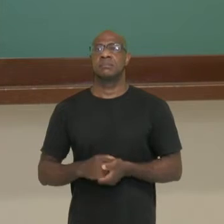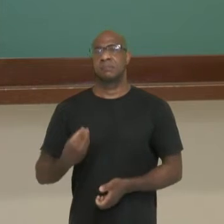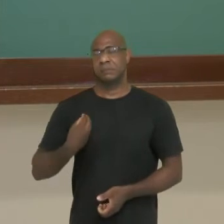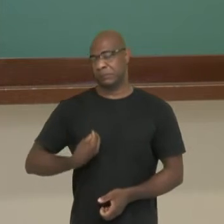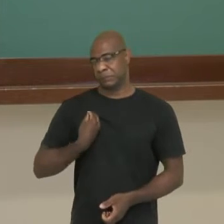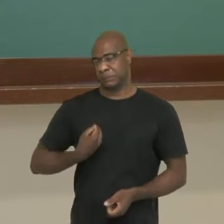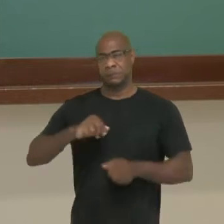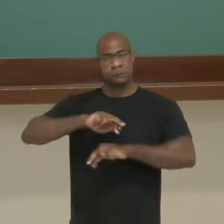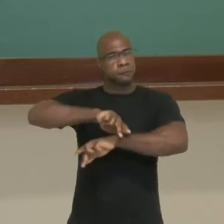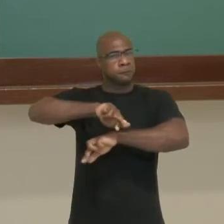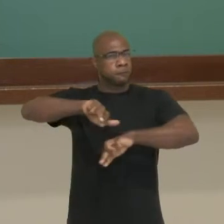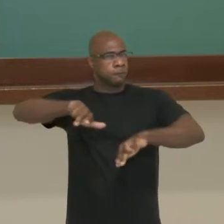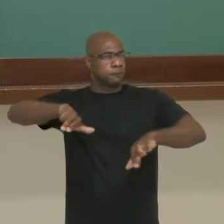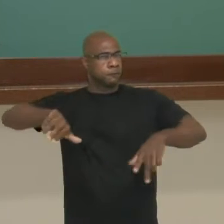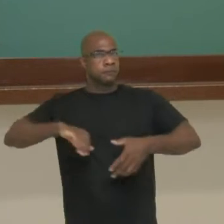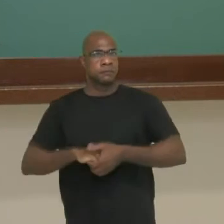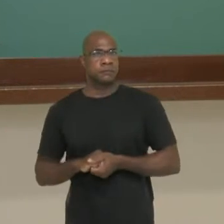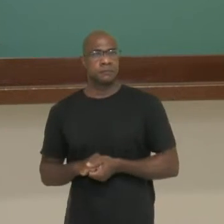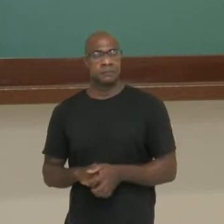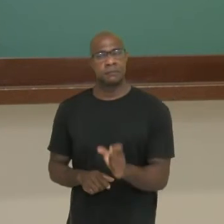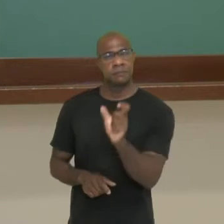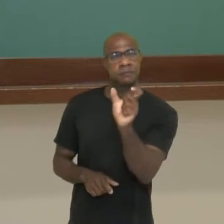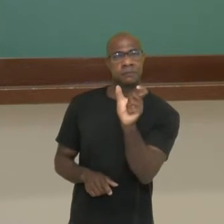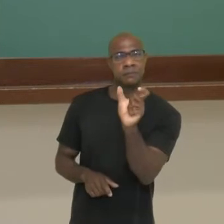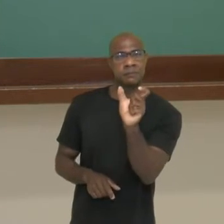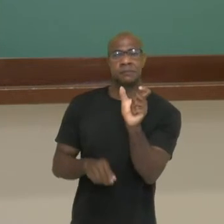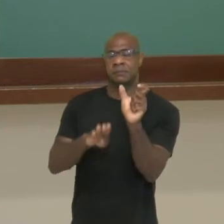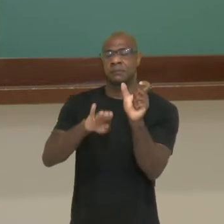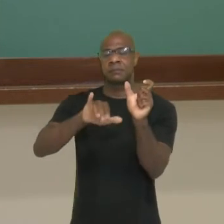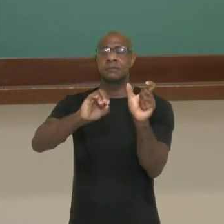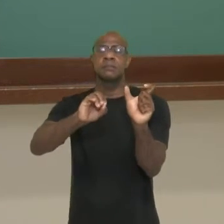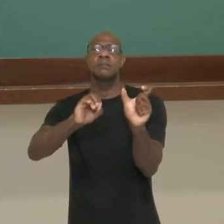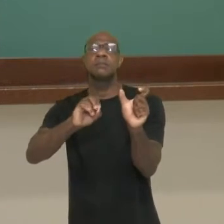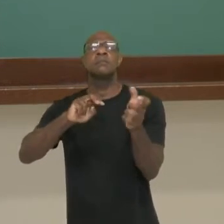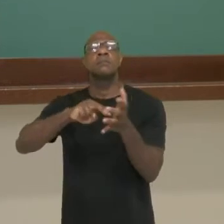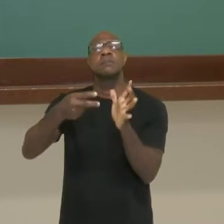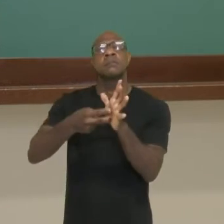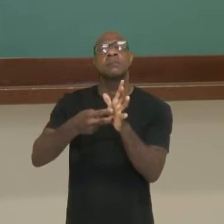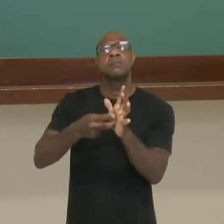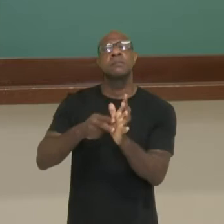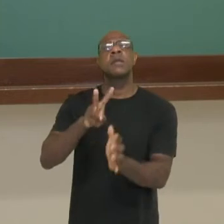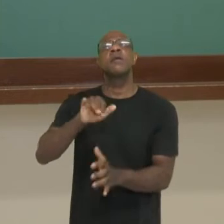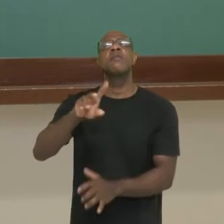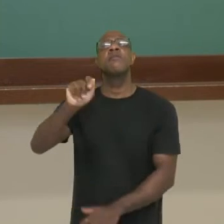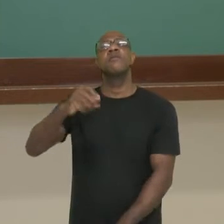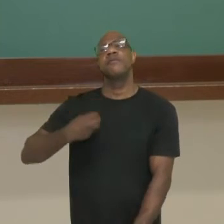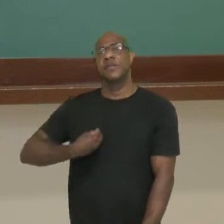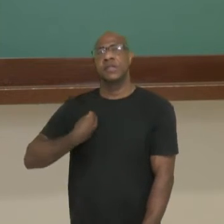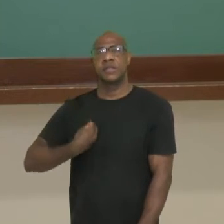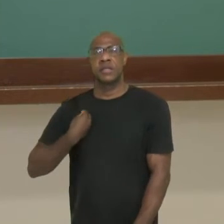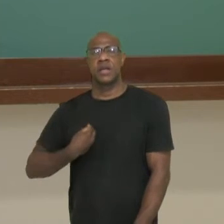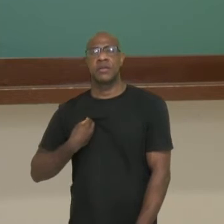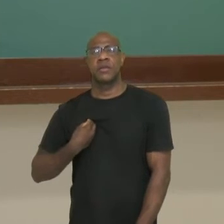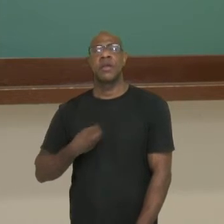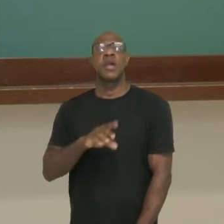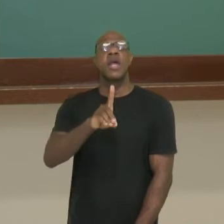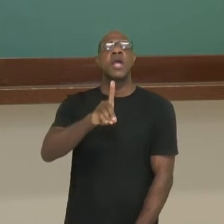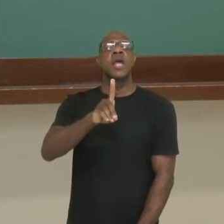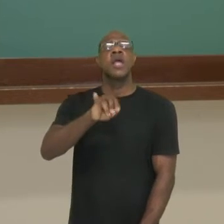Biodiversidade. Então vamos começar pela palavra. Bio significa vida,